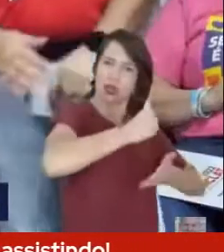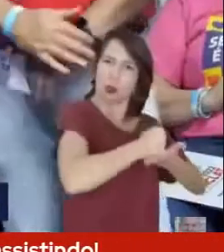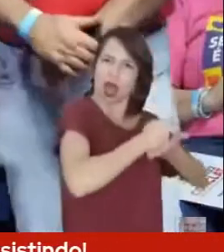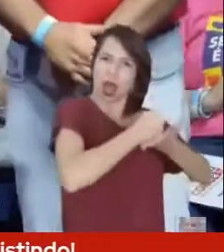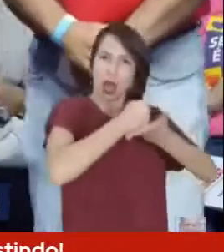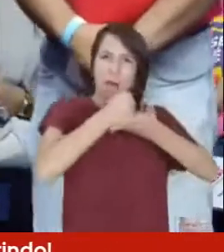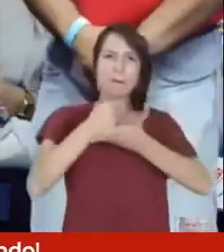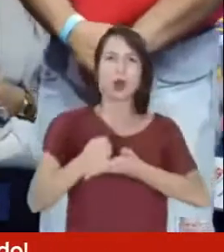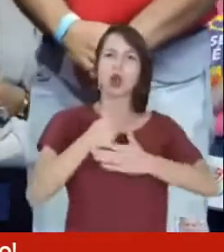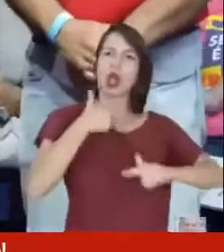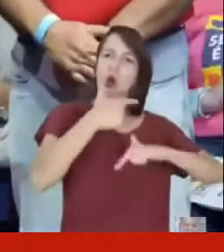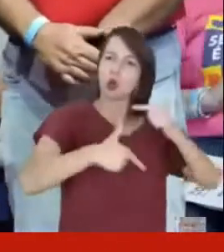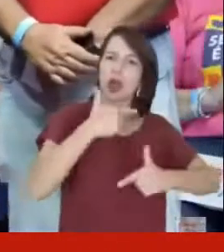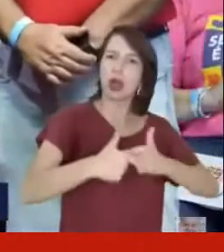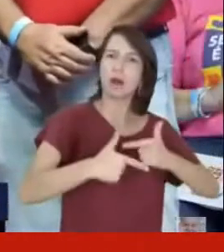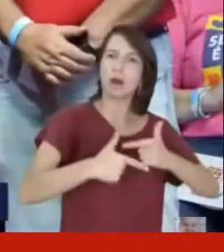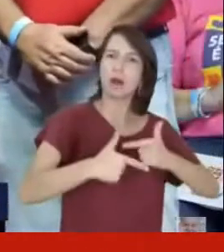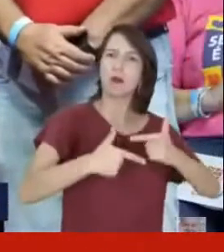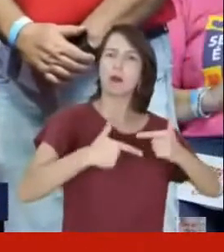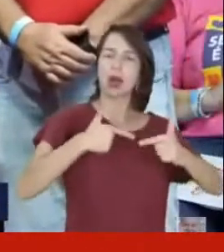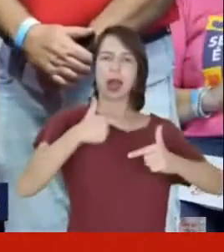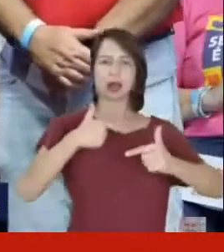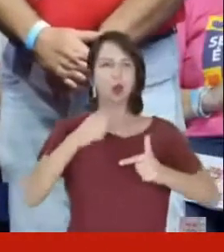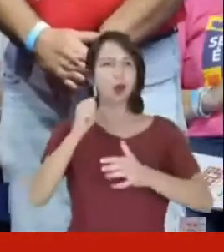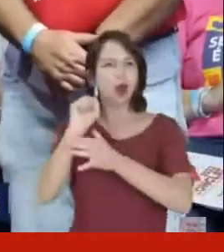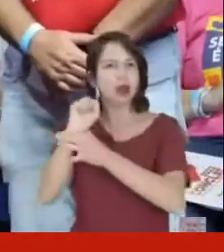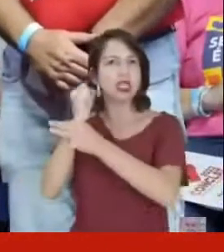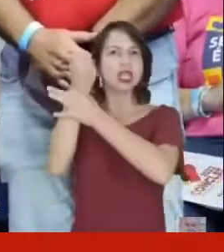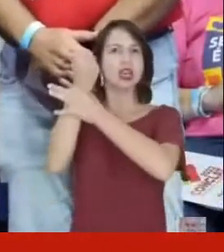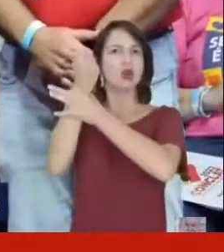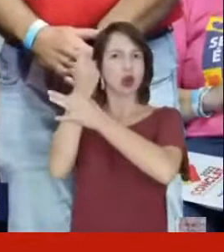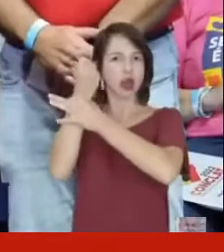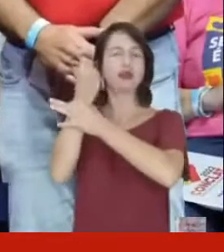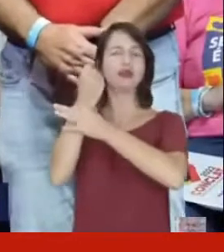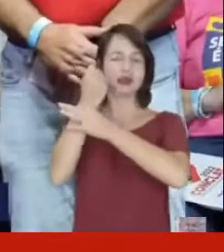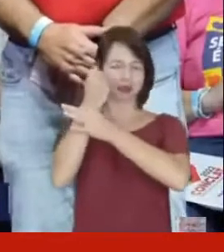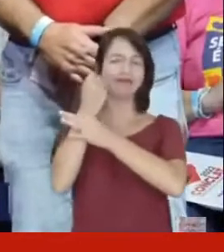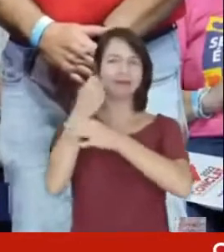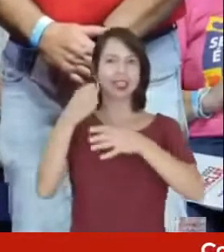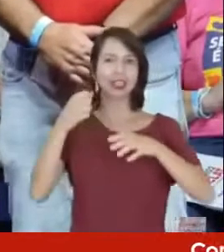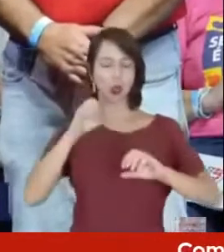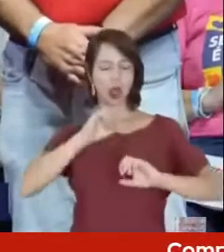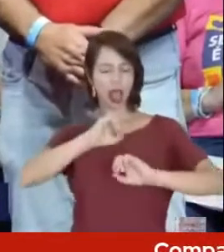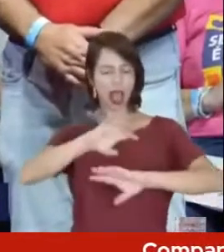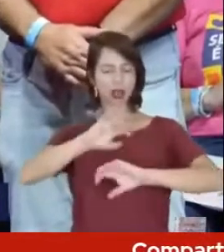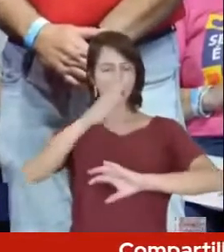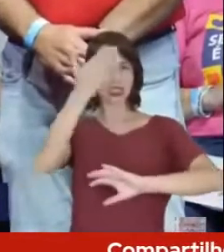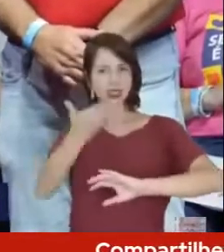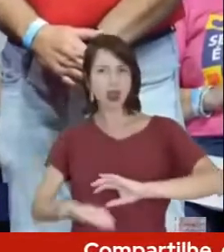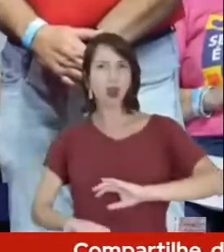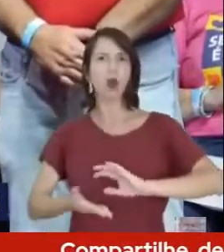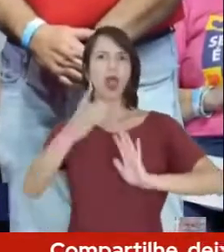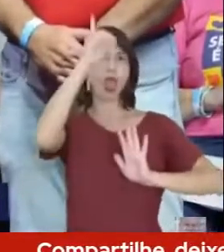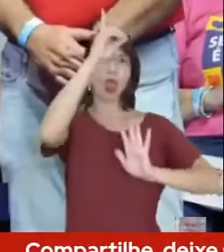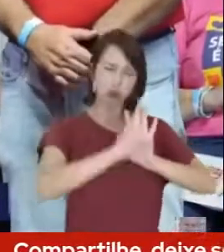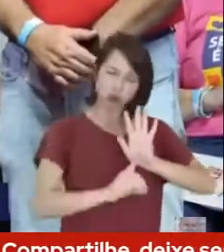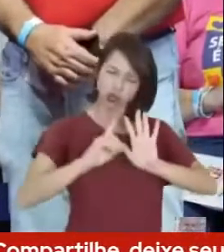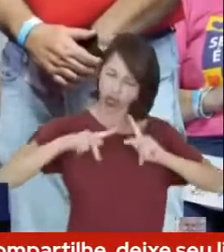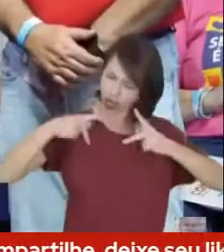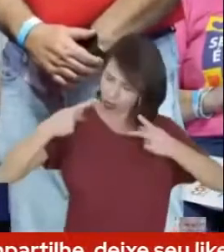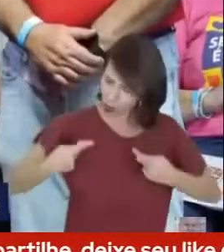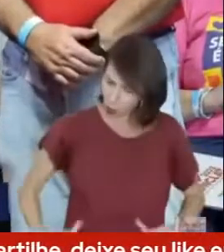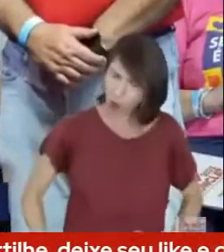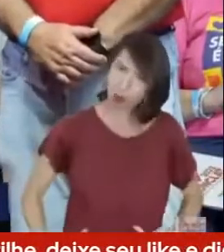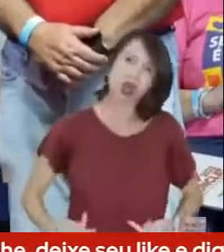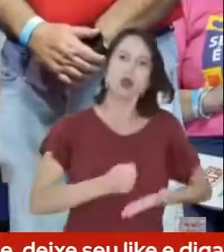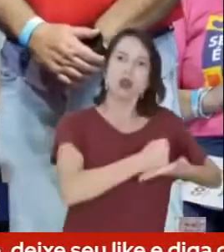educação entra como um dos direitos humanos para consolidar as mudanças necessárias na vida das